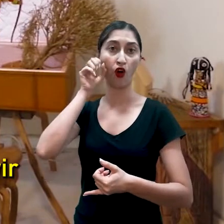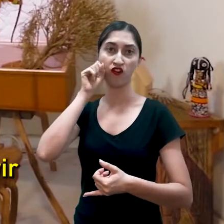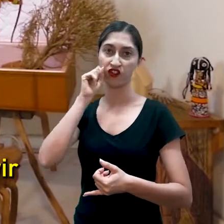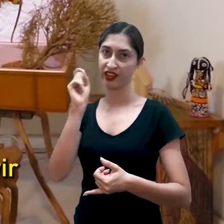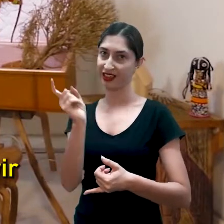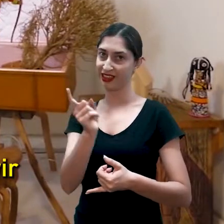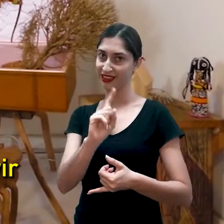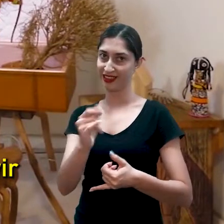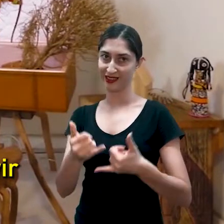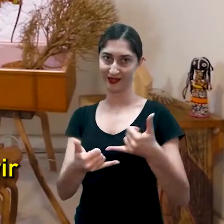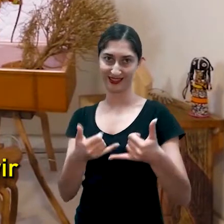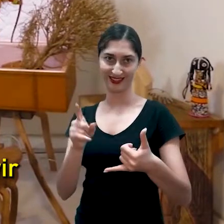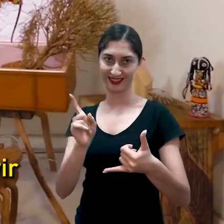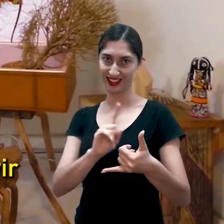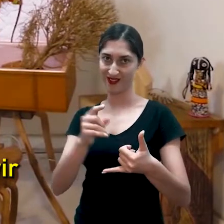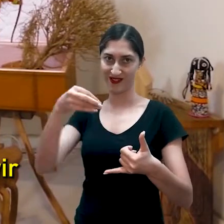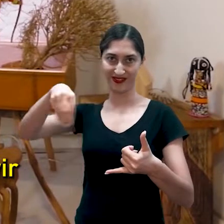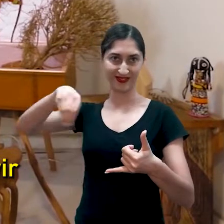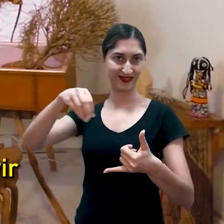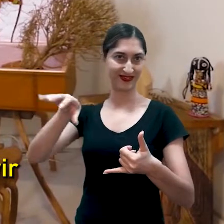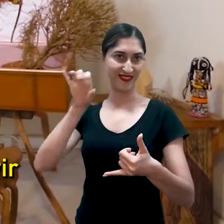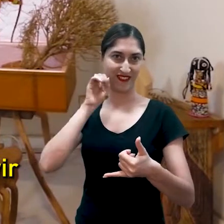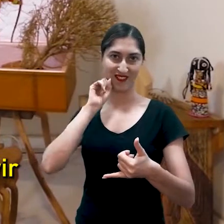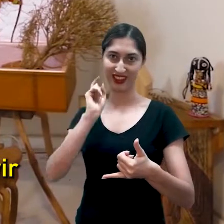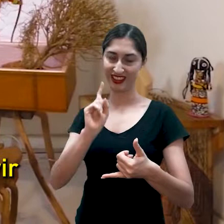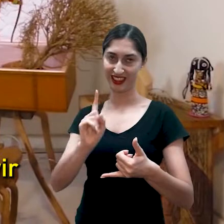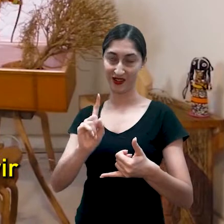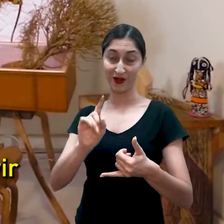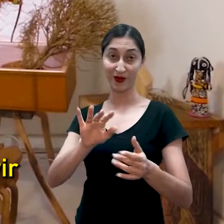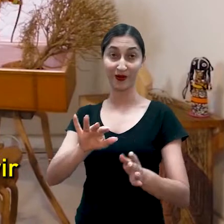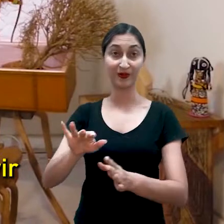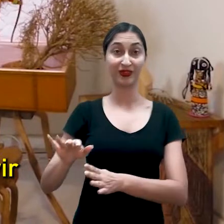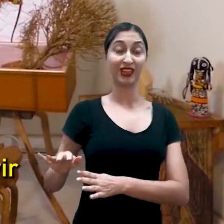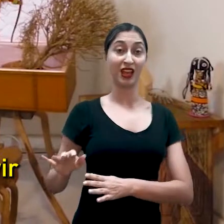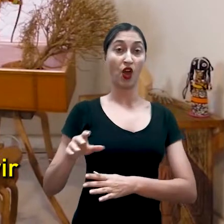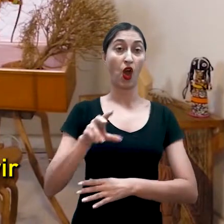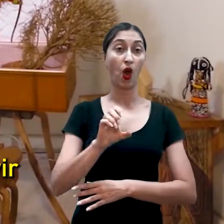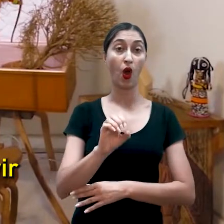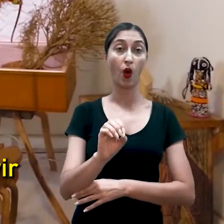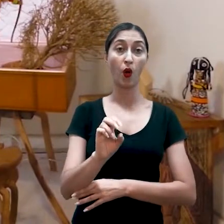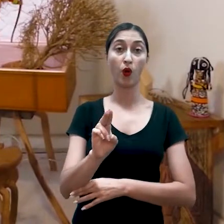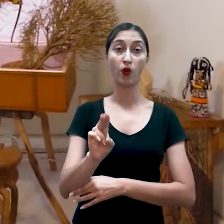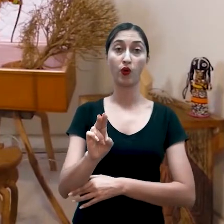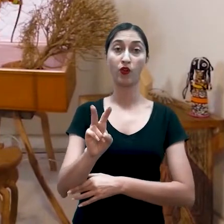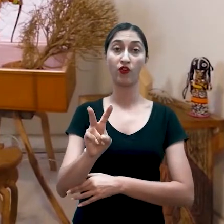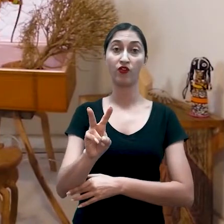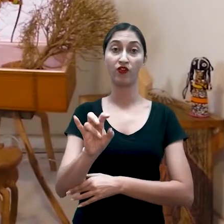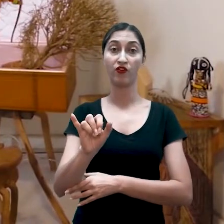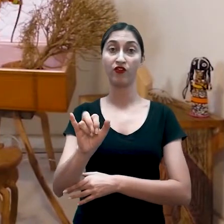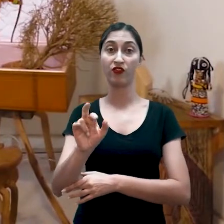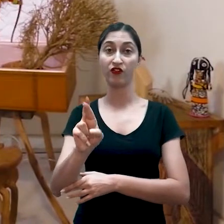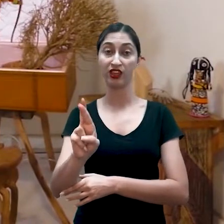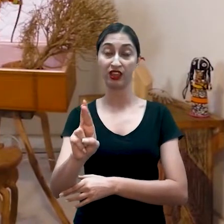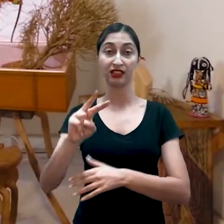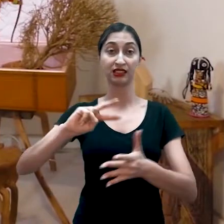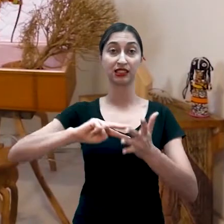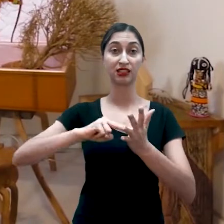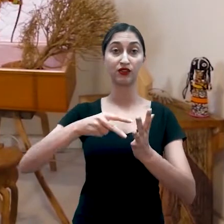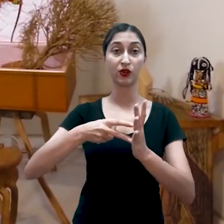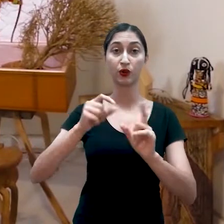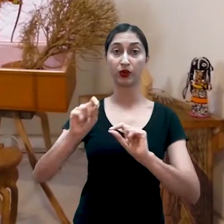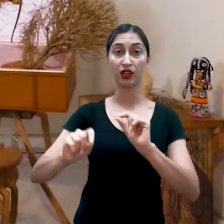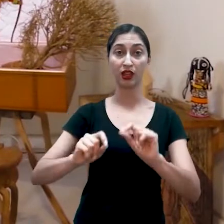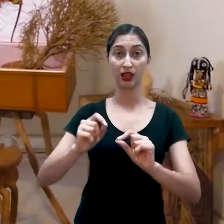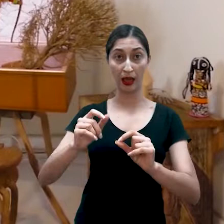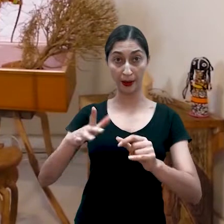não é ouvir o som de um instrumento, mas é ouvir da onde esse